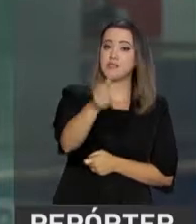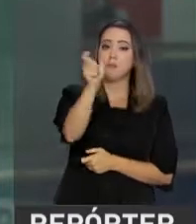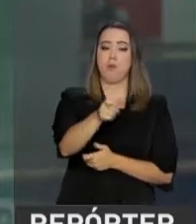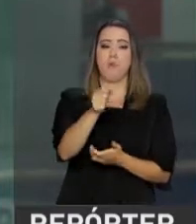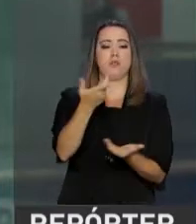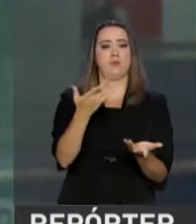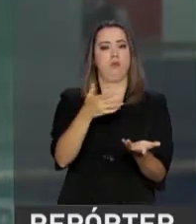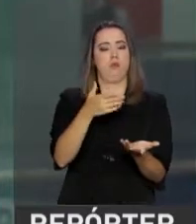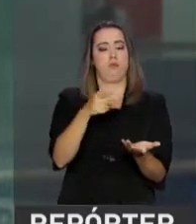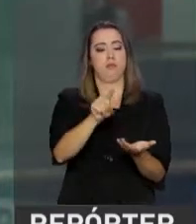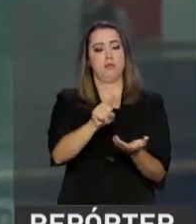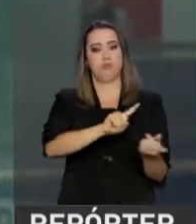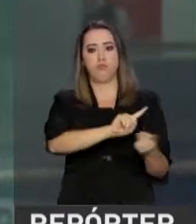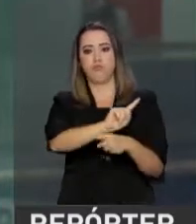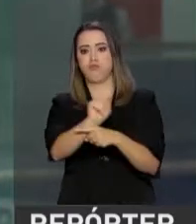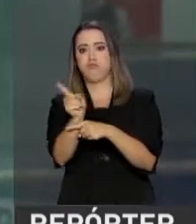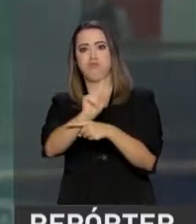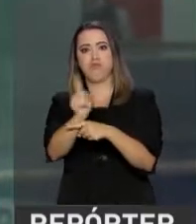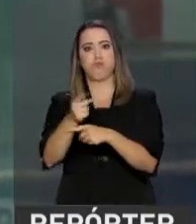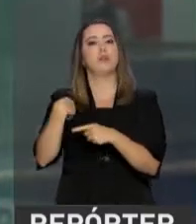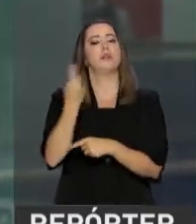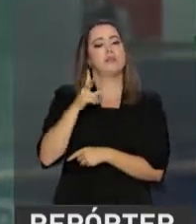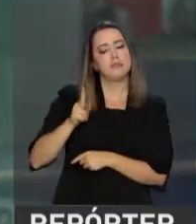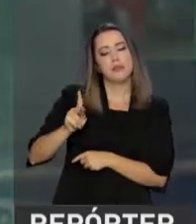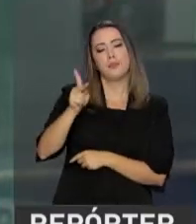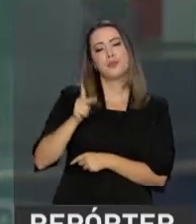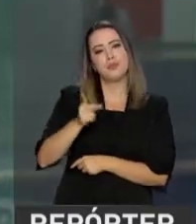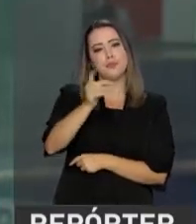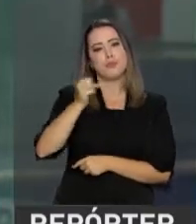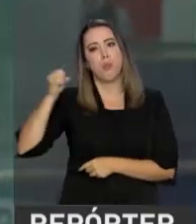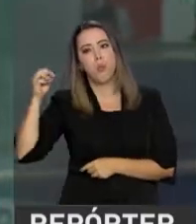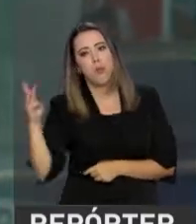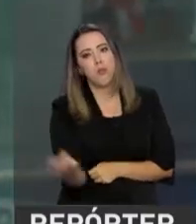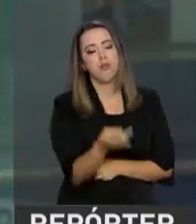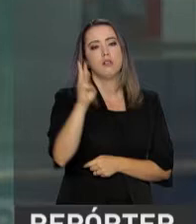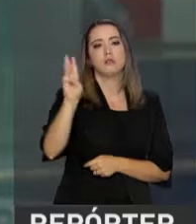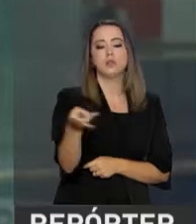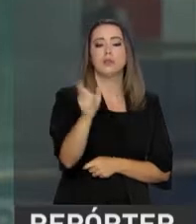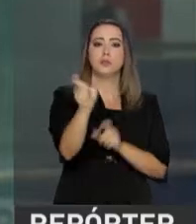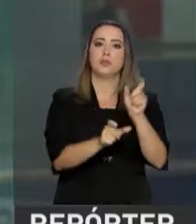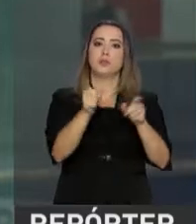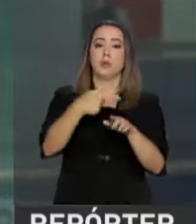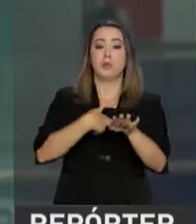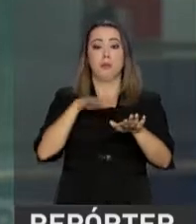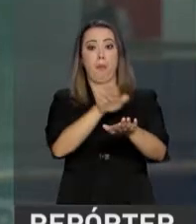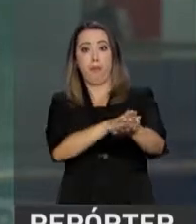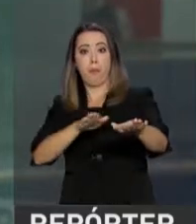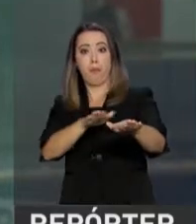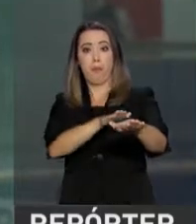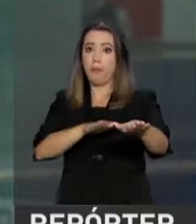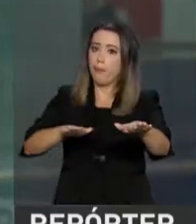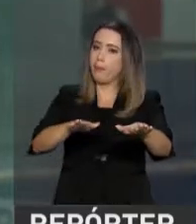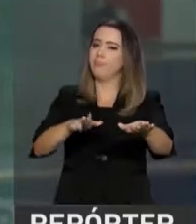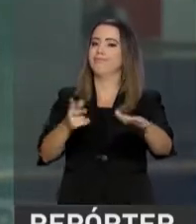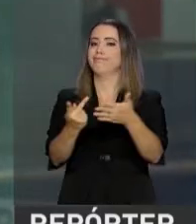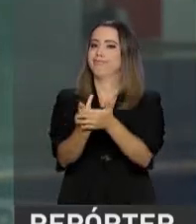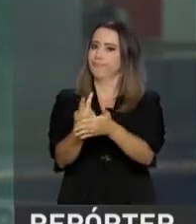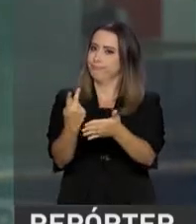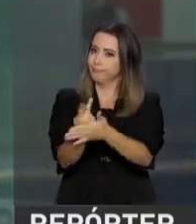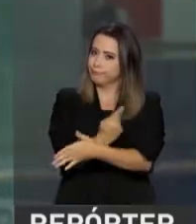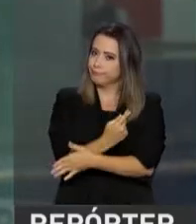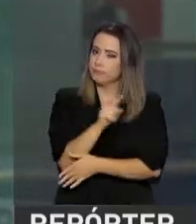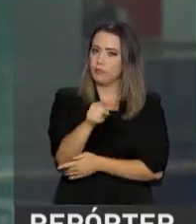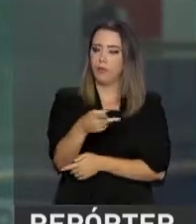contados aos milhares a cada feriado prolongado que nós temos no brasil além disso a gente tem ultrapassagens irregulares que também acontece com muita constância